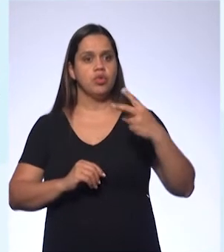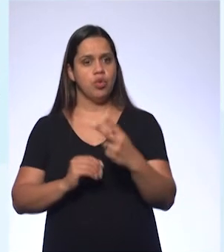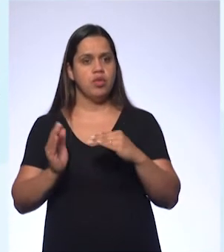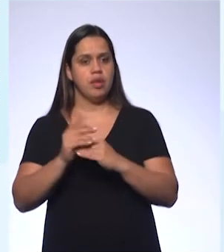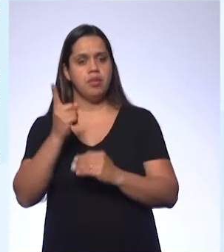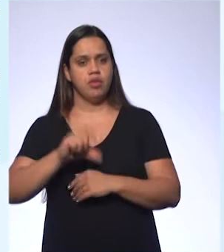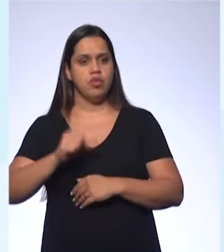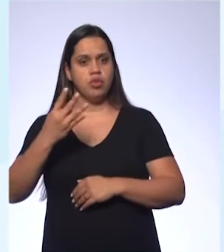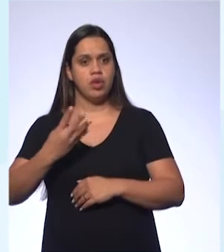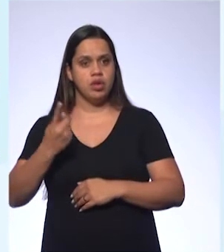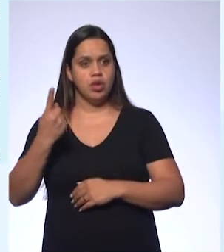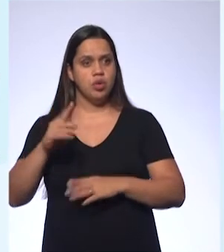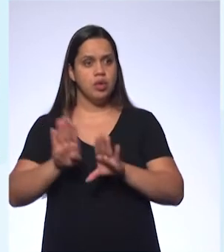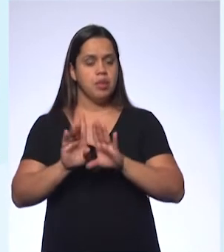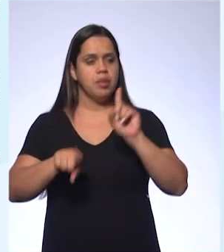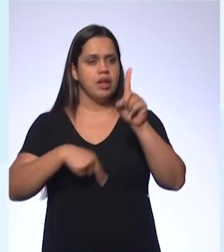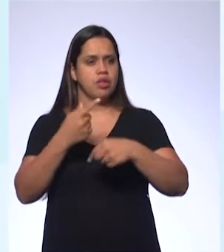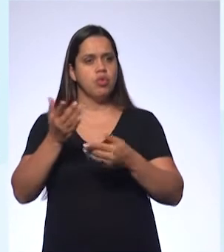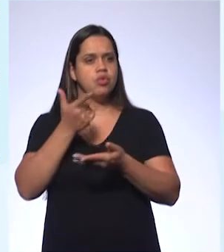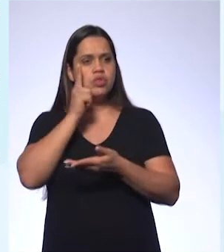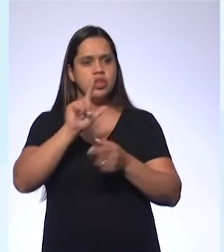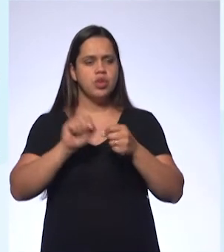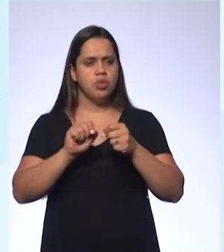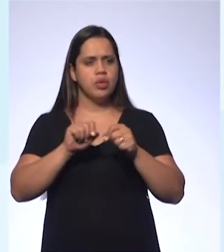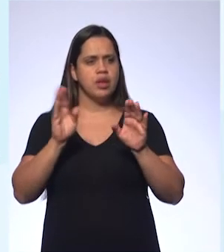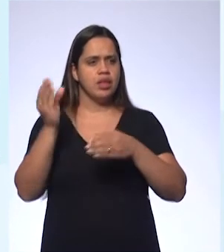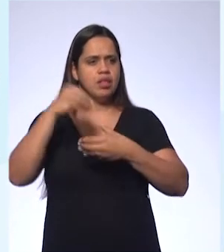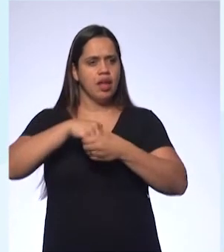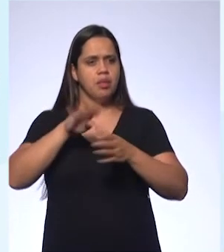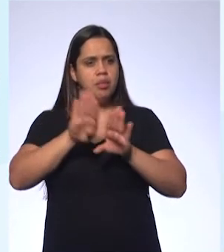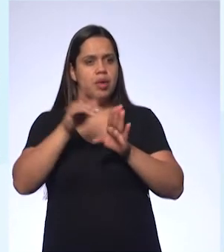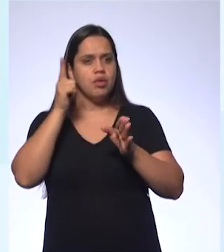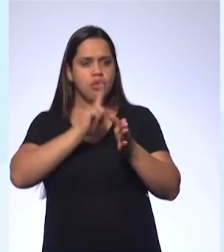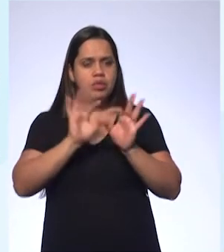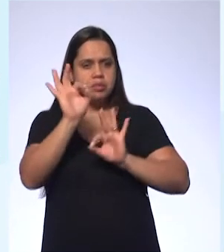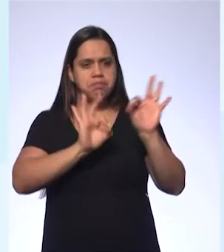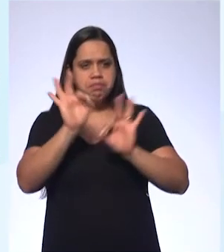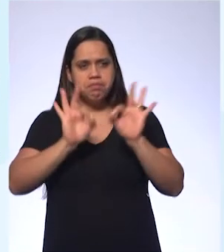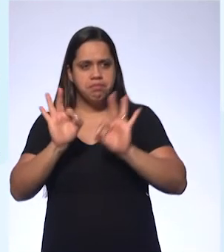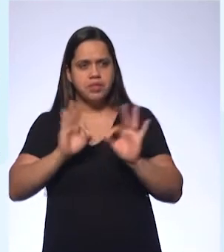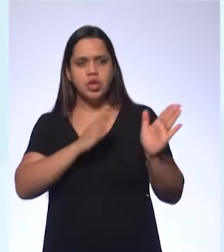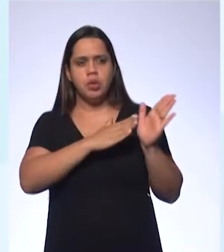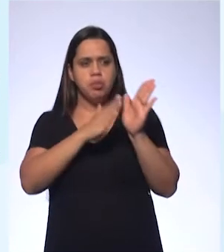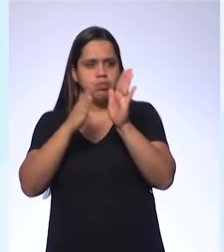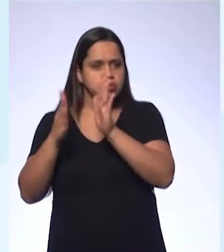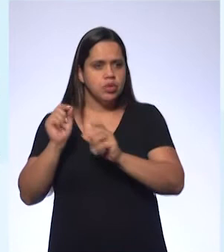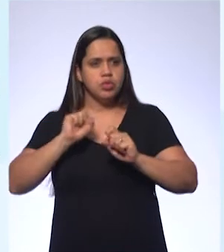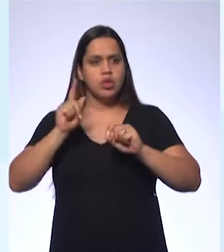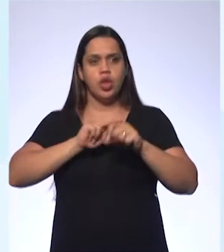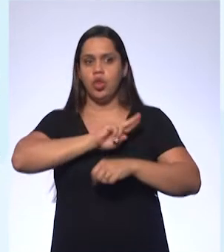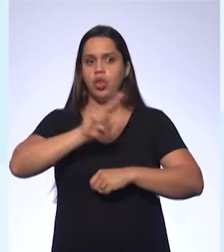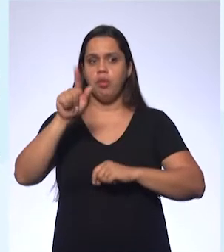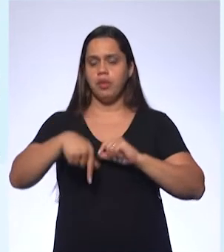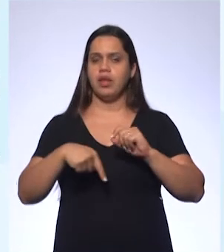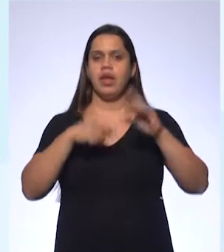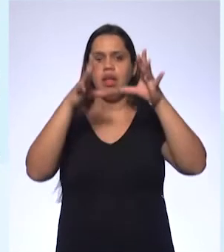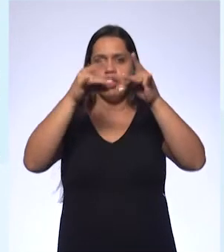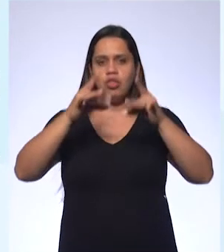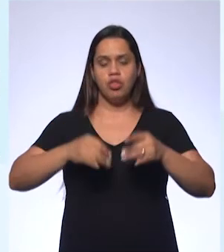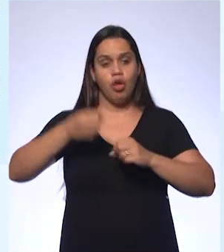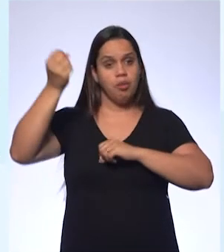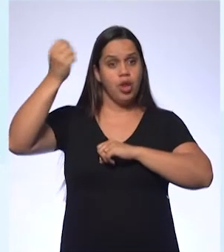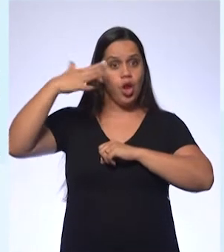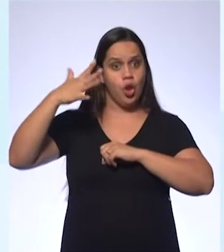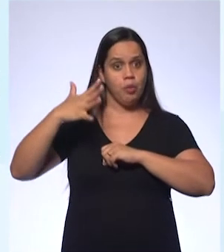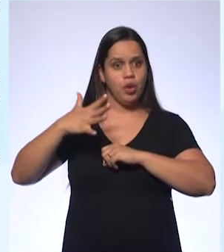leitor pudesse decodificá-los em sua essência, no processo que denominou como detalhes